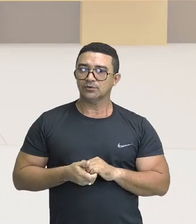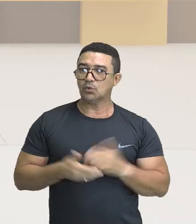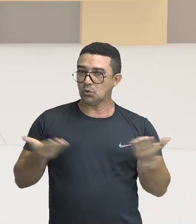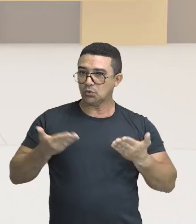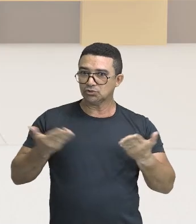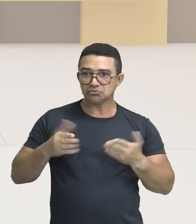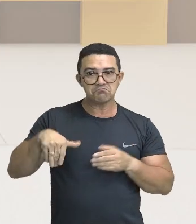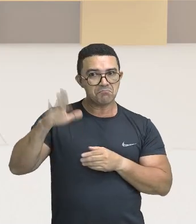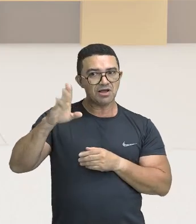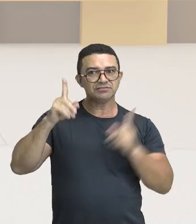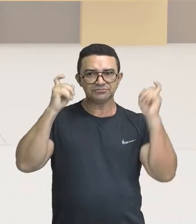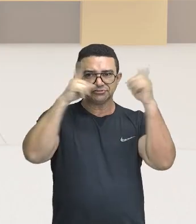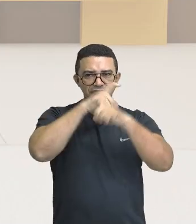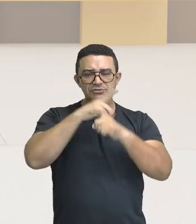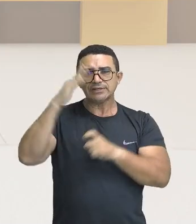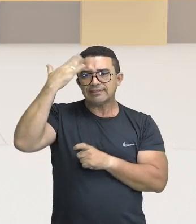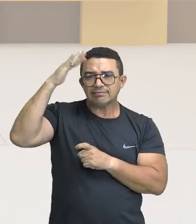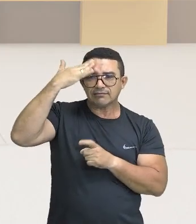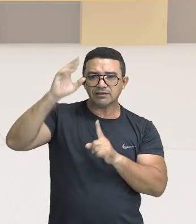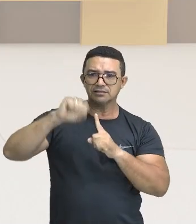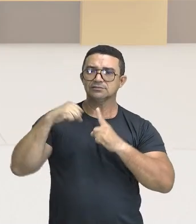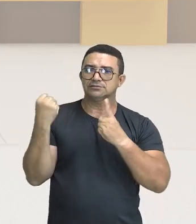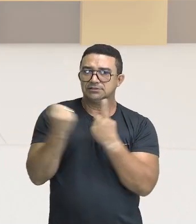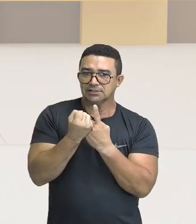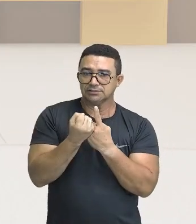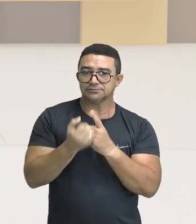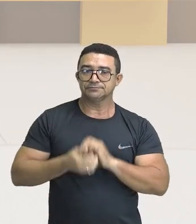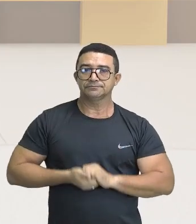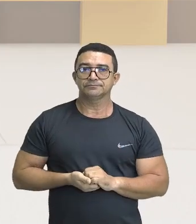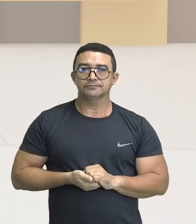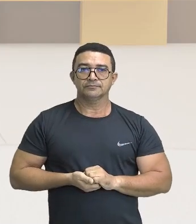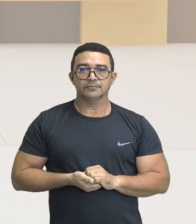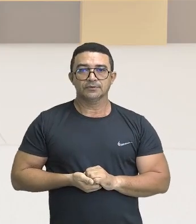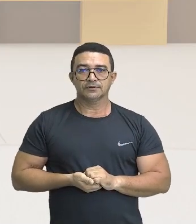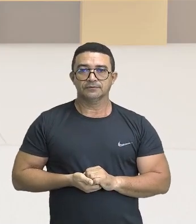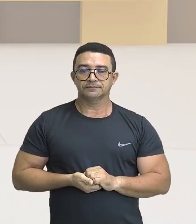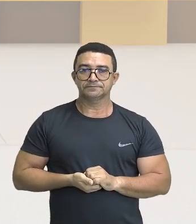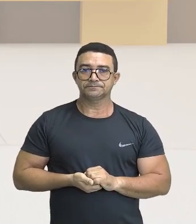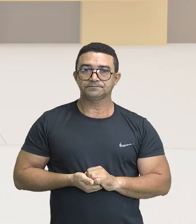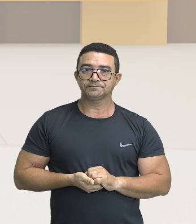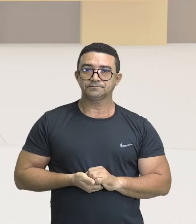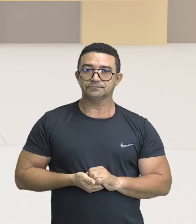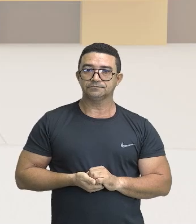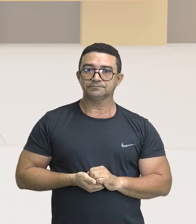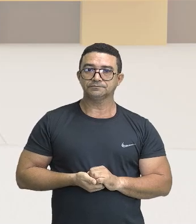no século XX, né? Durkheim veio a falecer no início do século XX,